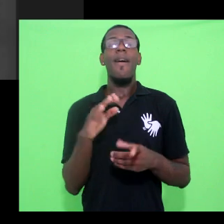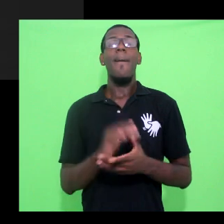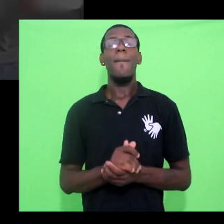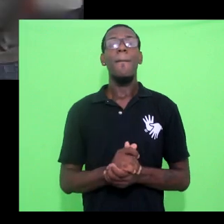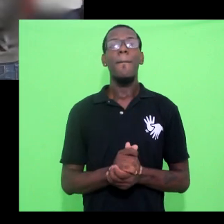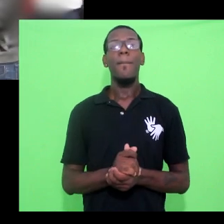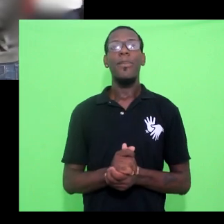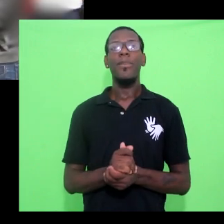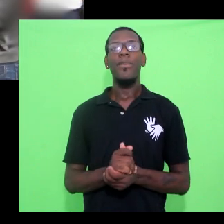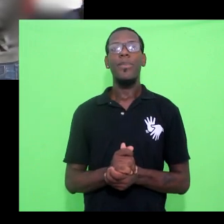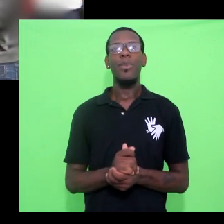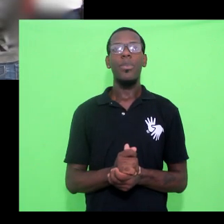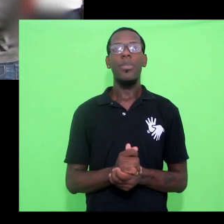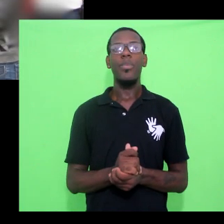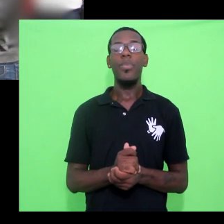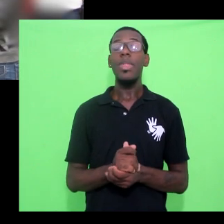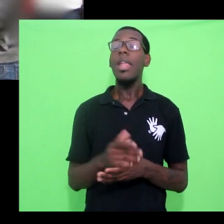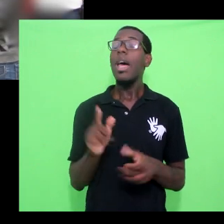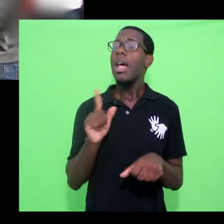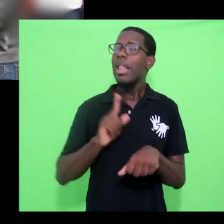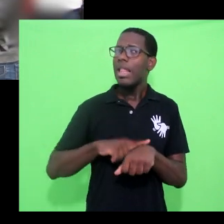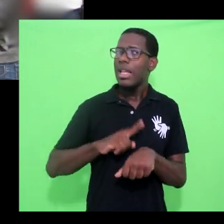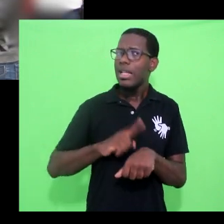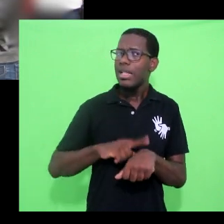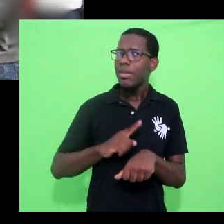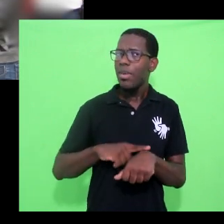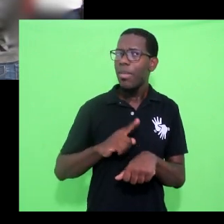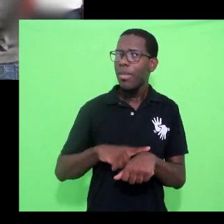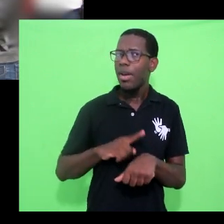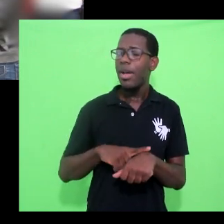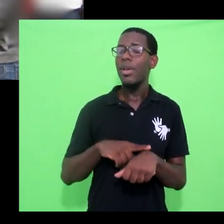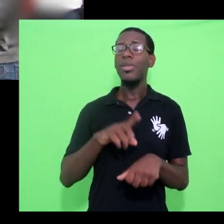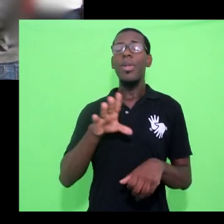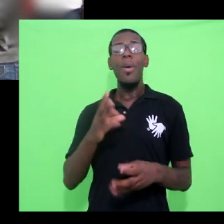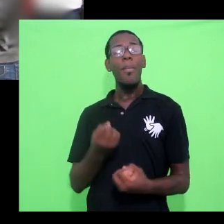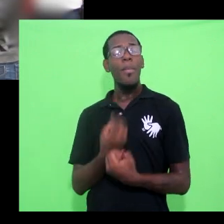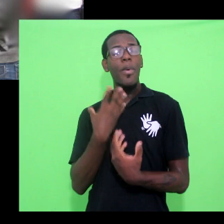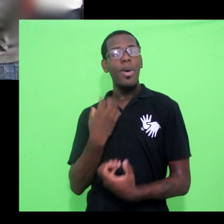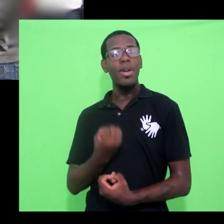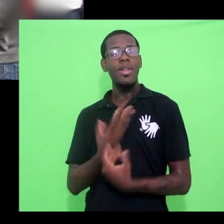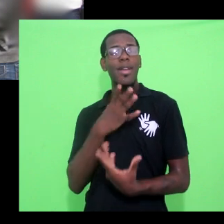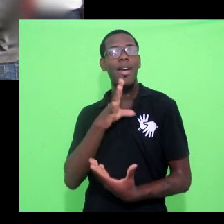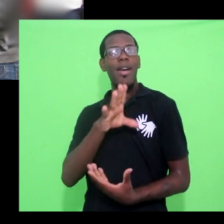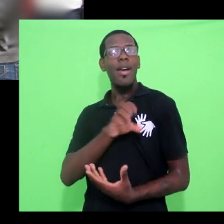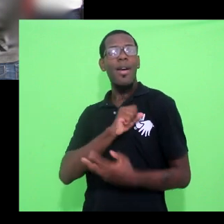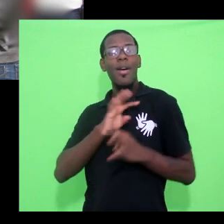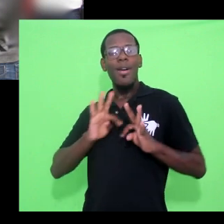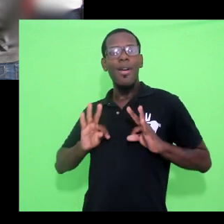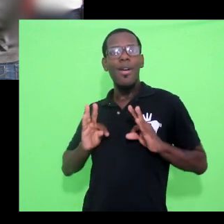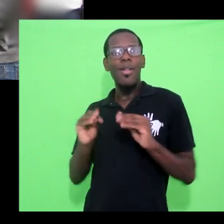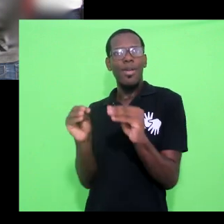arqueologia. A partir de então, esses mesmos rapazes que estavam comigo